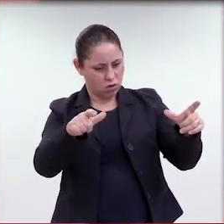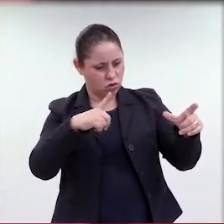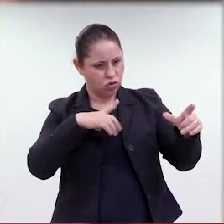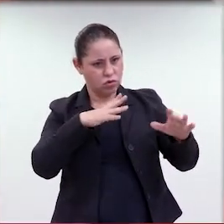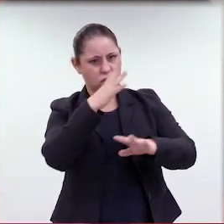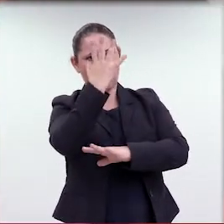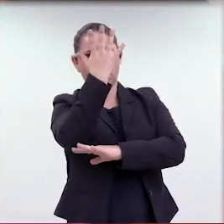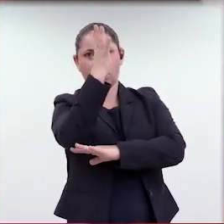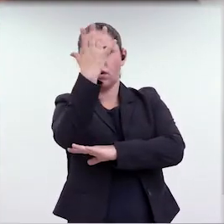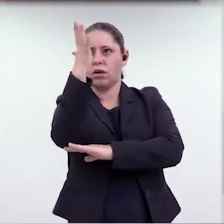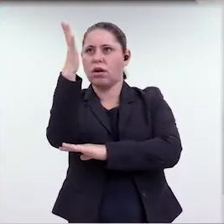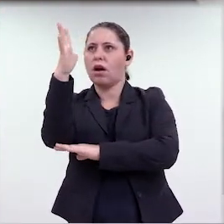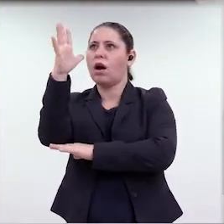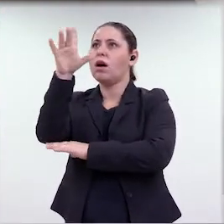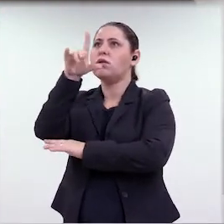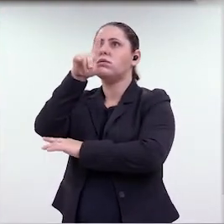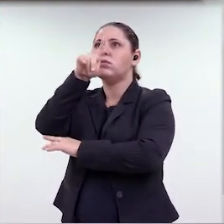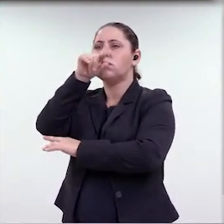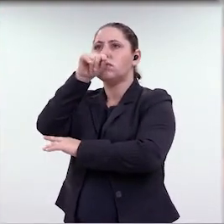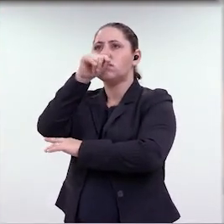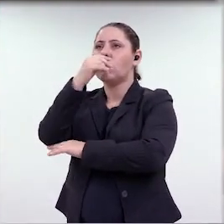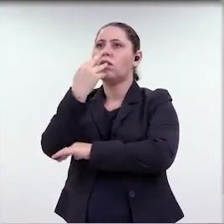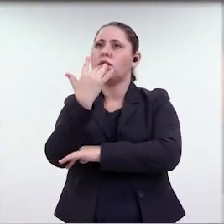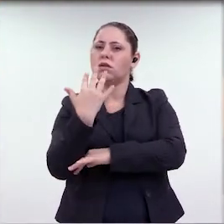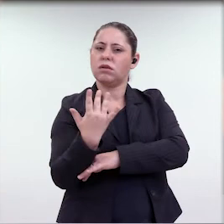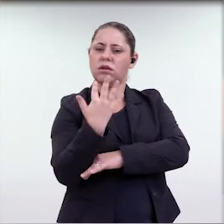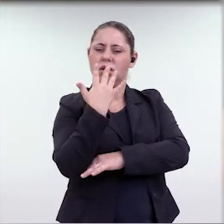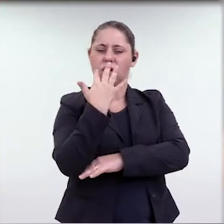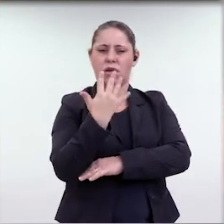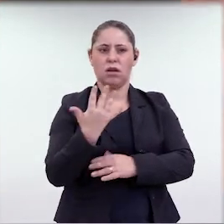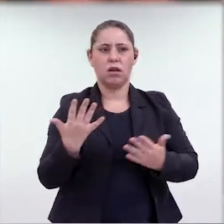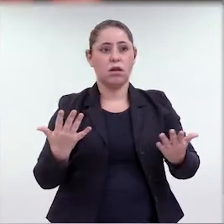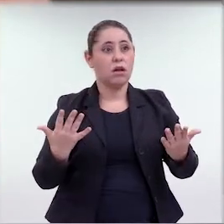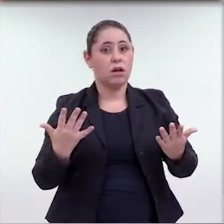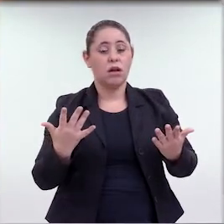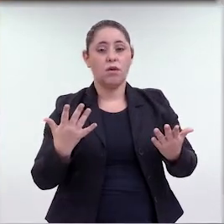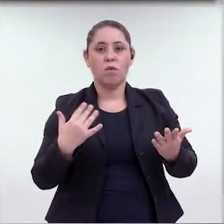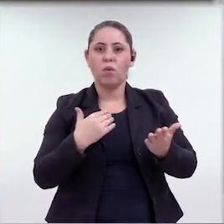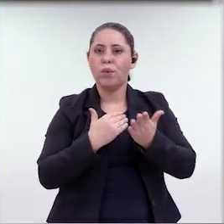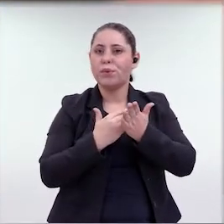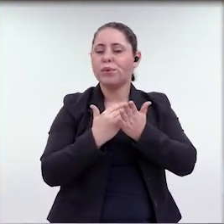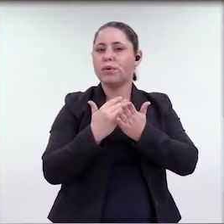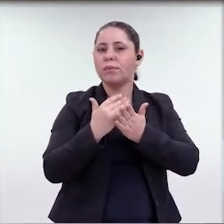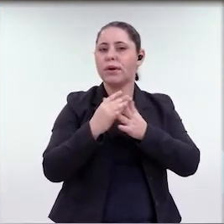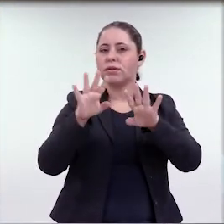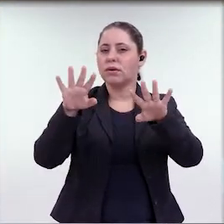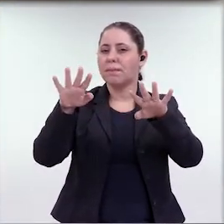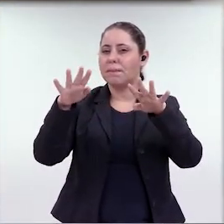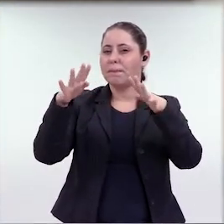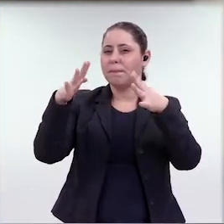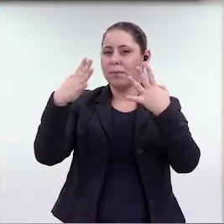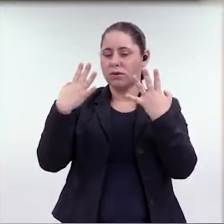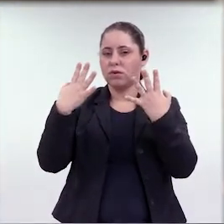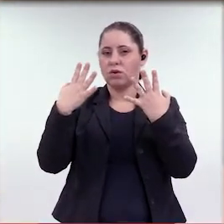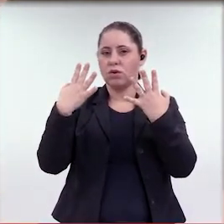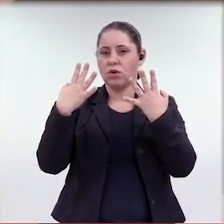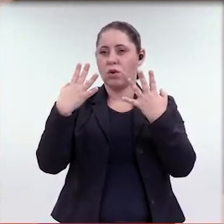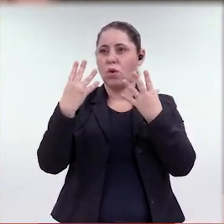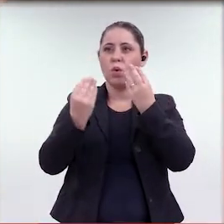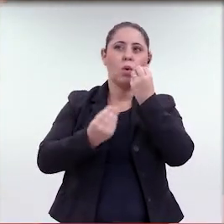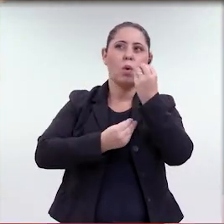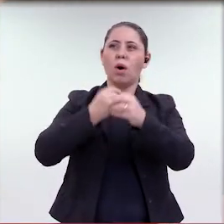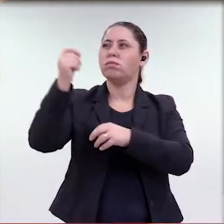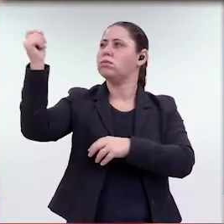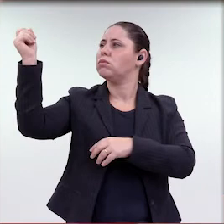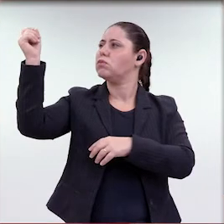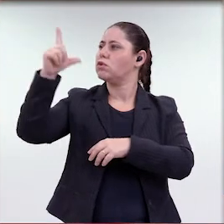araras. Sim. Você começa a perceber quanto o sol é tão brilhante. É engraçado, uma